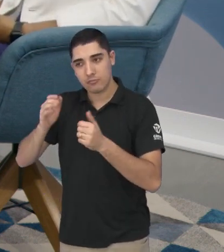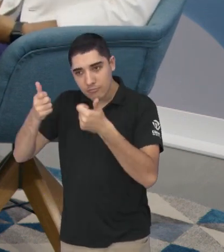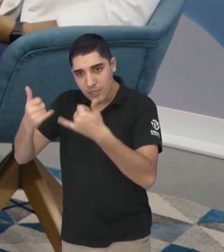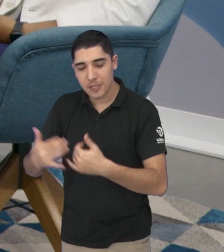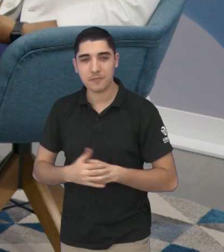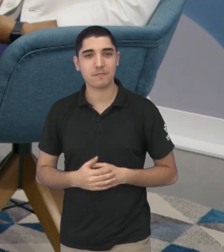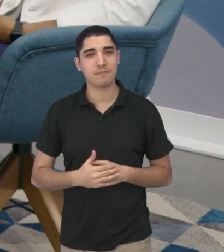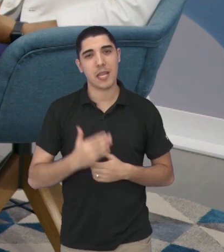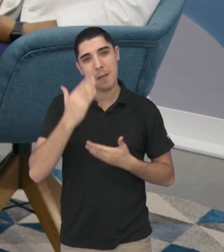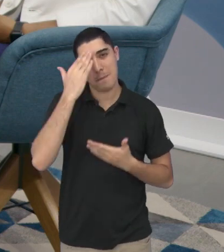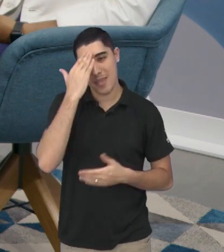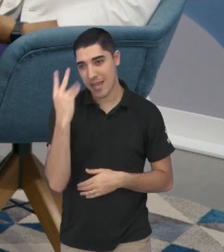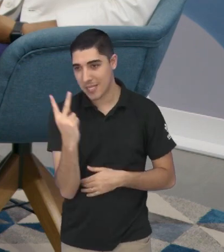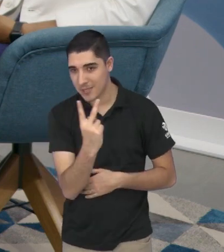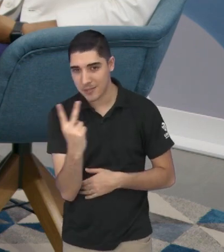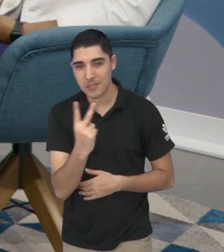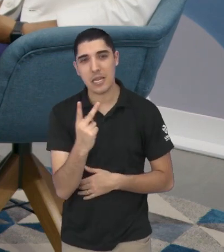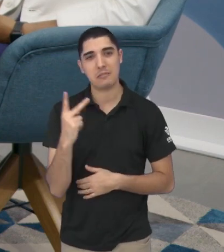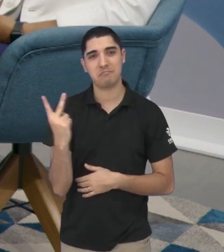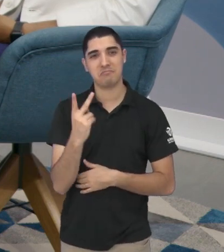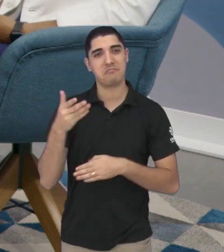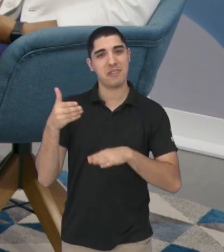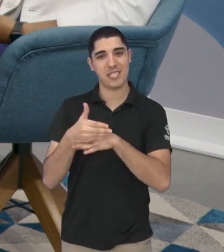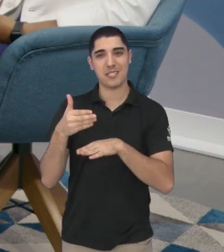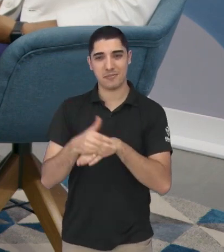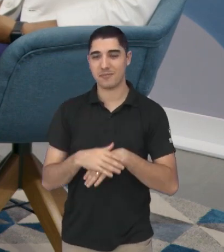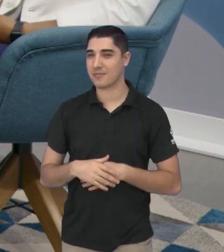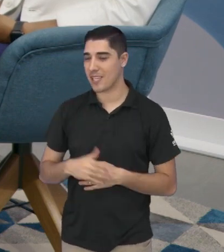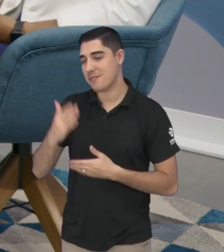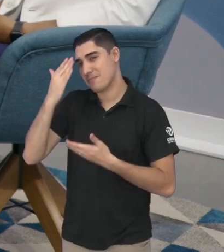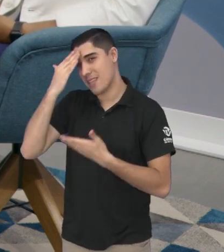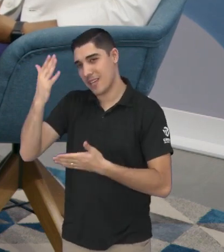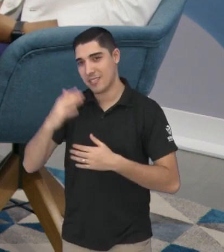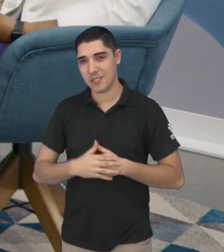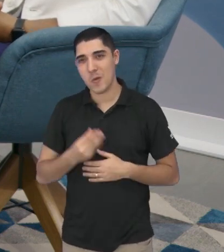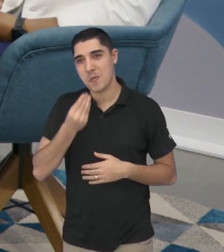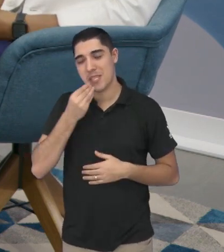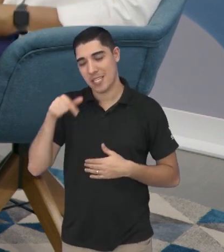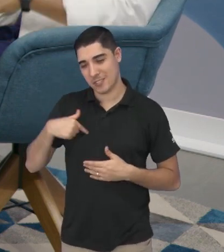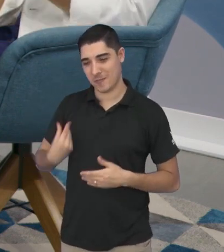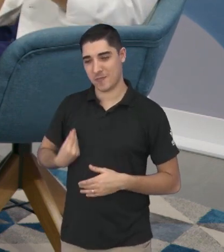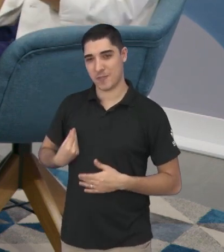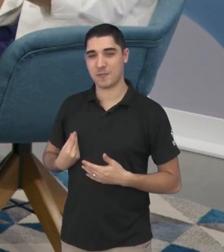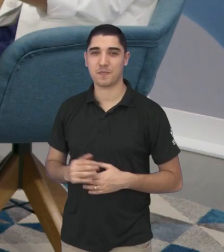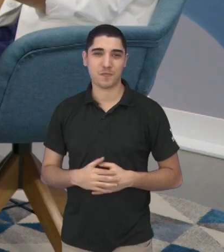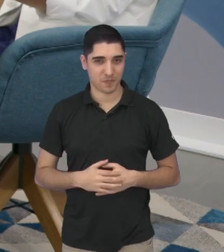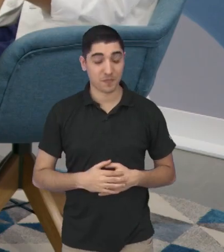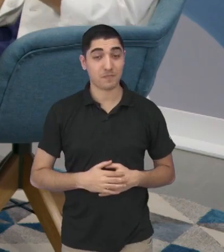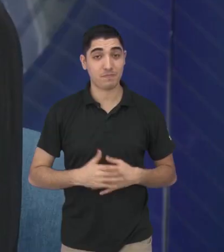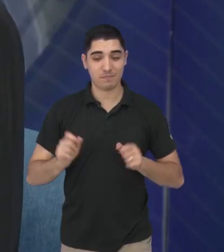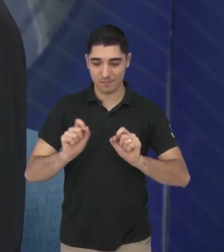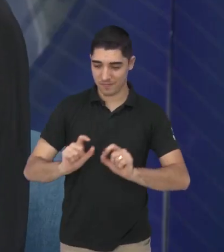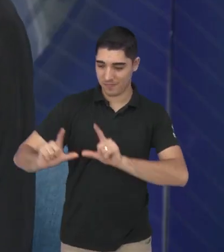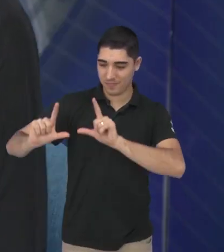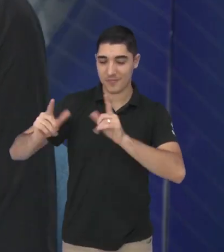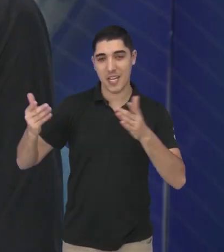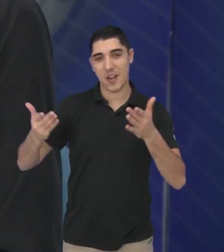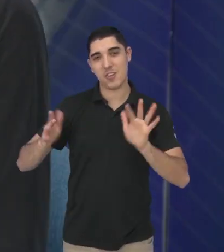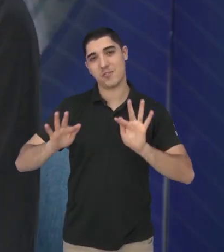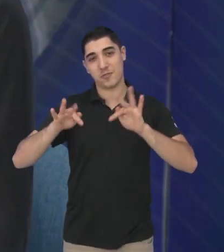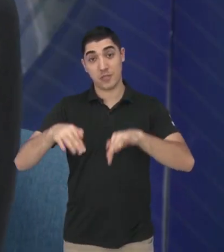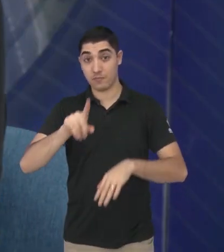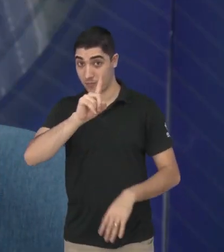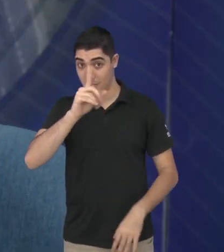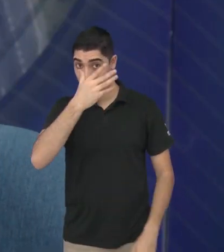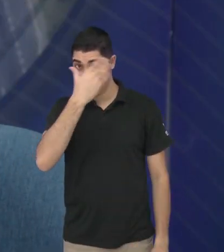claro. Meninas, obrigada mais uma vez pela participação. Obrigada a você pela oportunidade. E é isso, o Diálogos da Cidade fica por